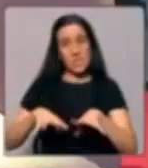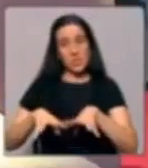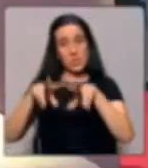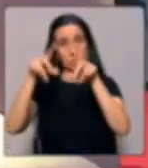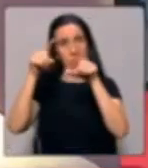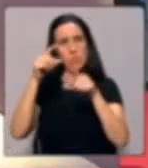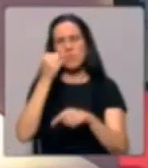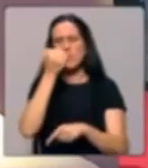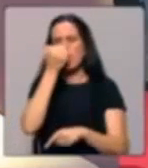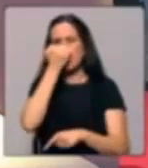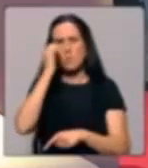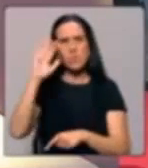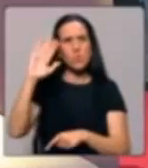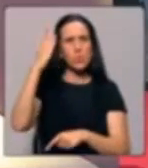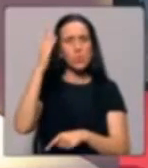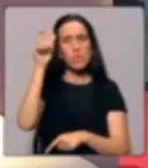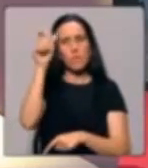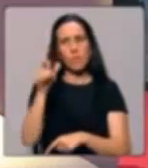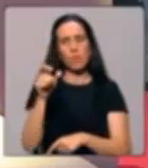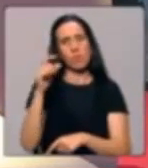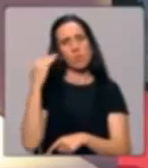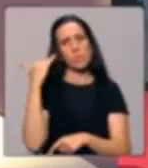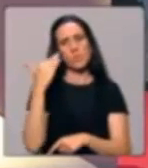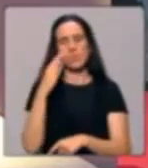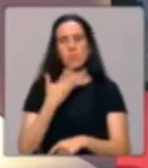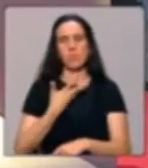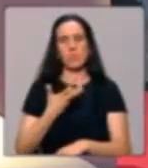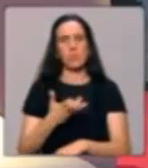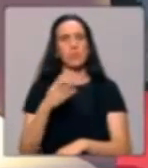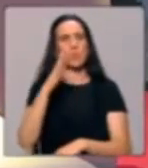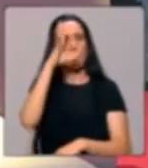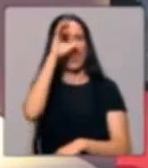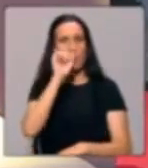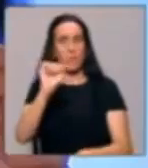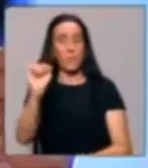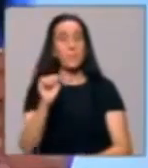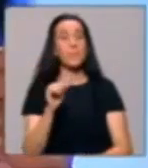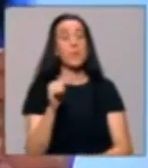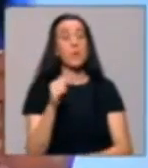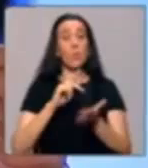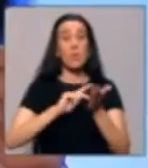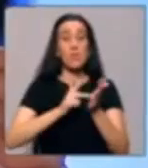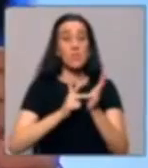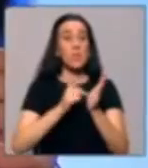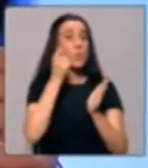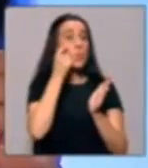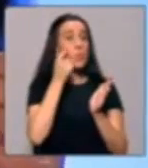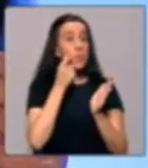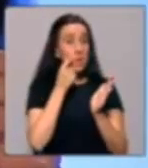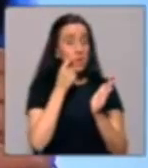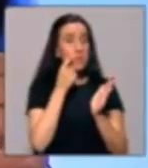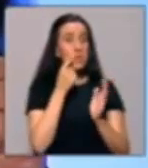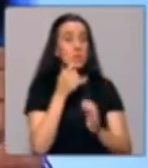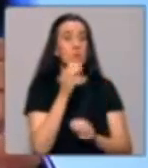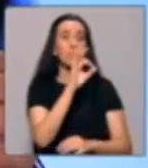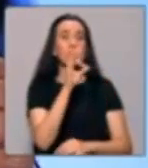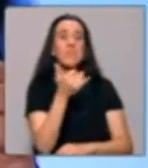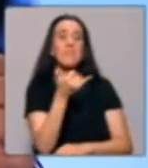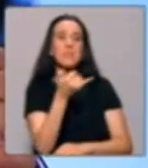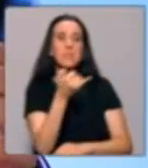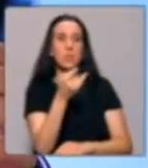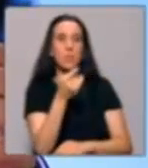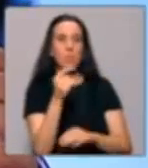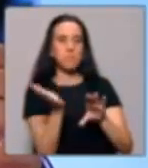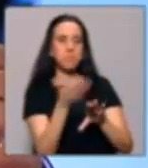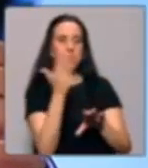foi o governo do Dr. Passos Coelho. O engenheiro Guterres aumentou 25% do produto, mesmo a dupla